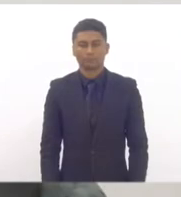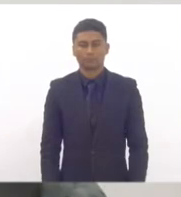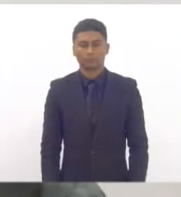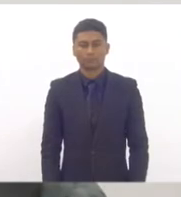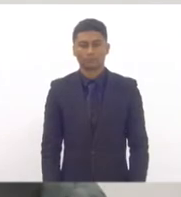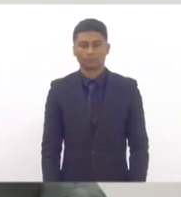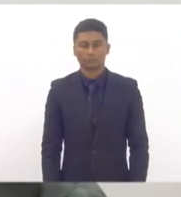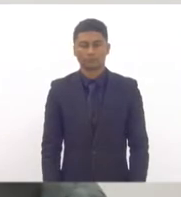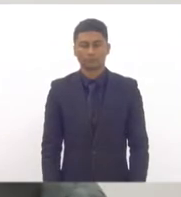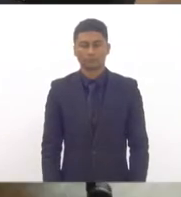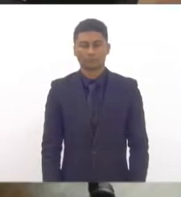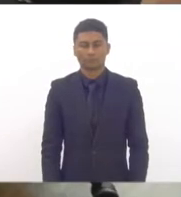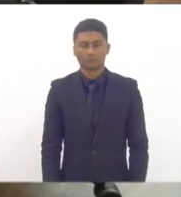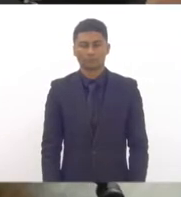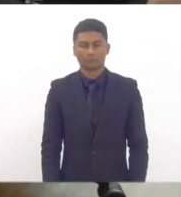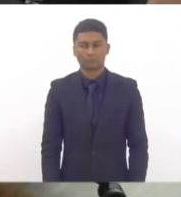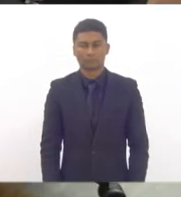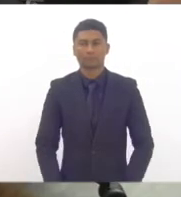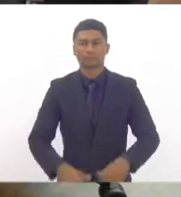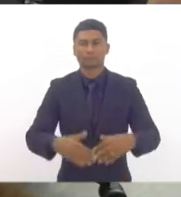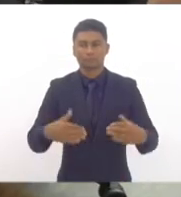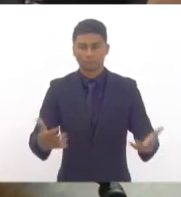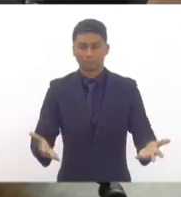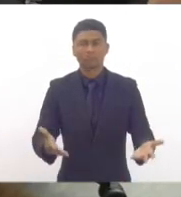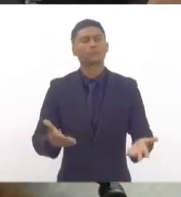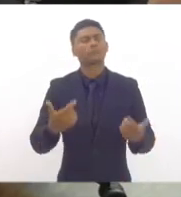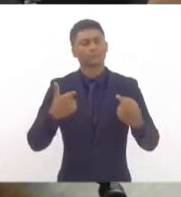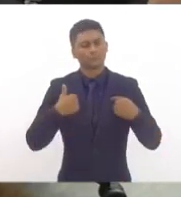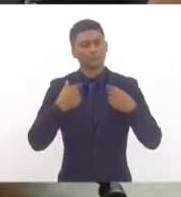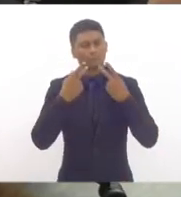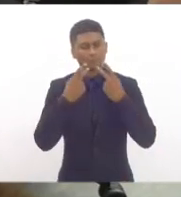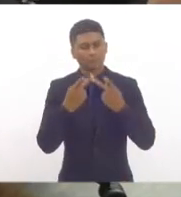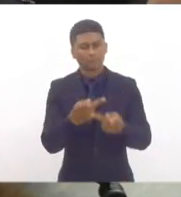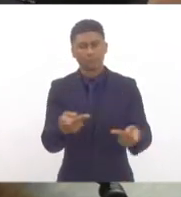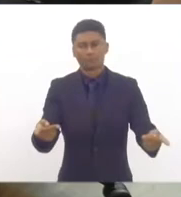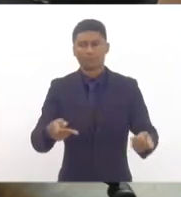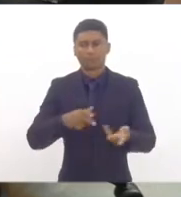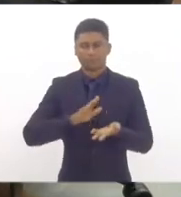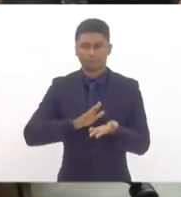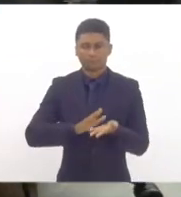Inicialmente, eu também parabenizo a Comissão Eleitoral pelo